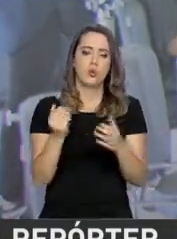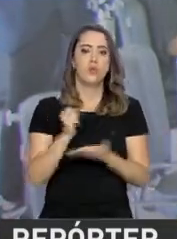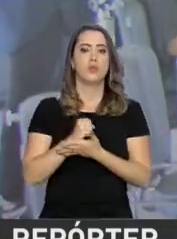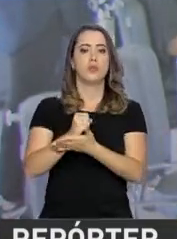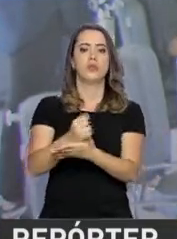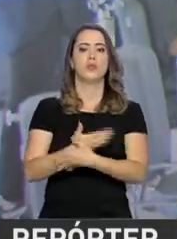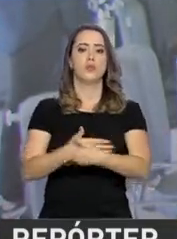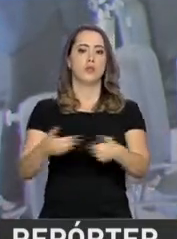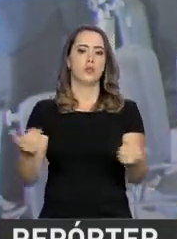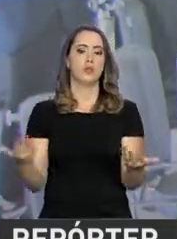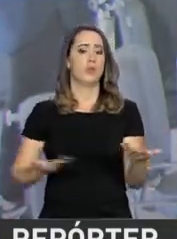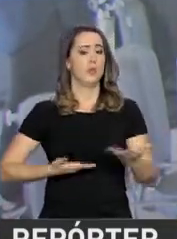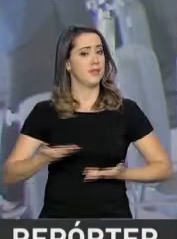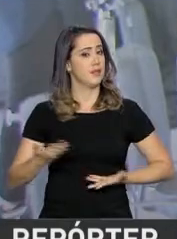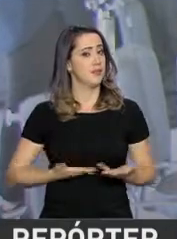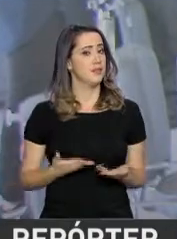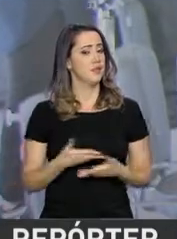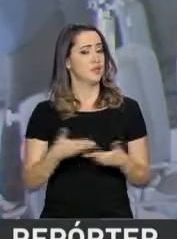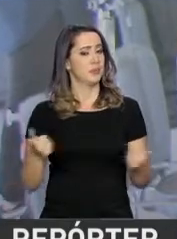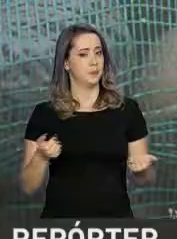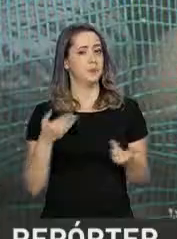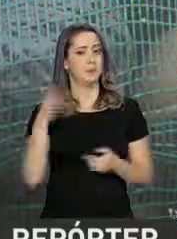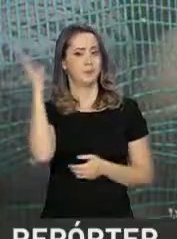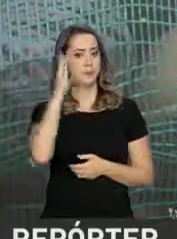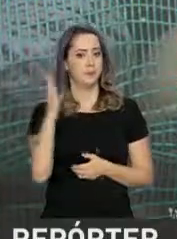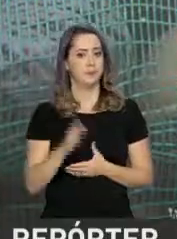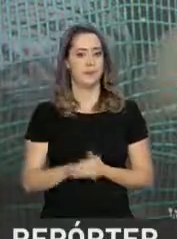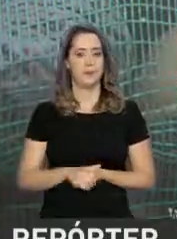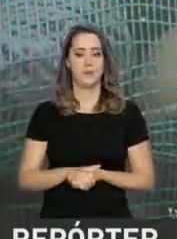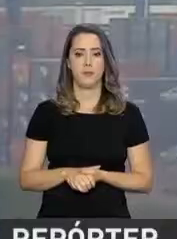melhores serviços de qualidade brasília